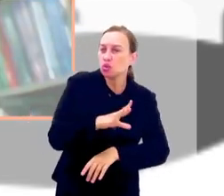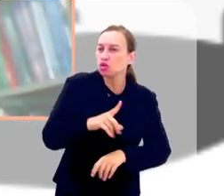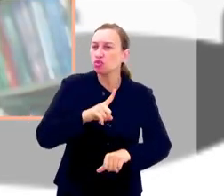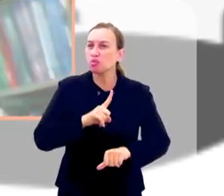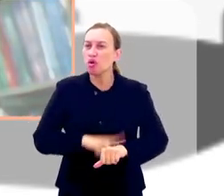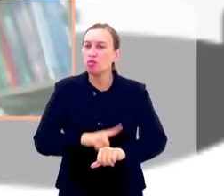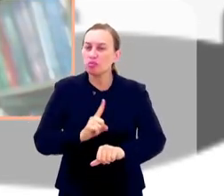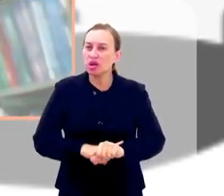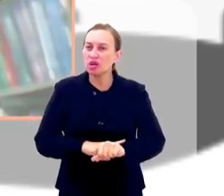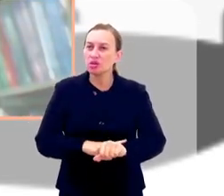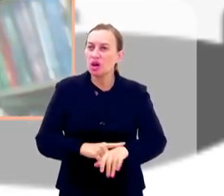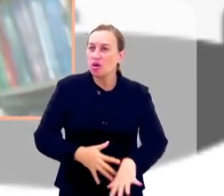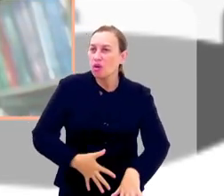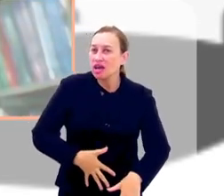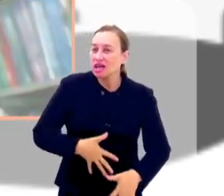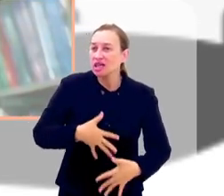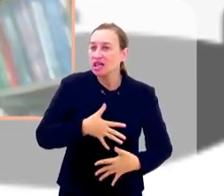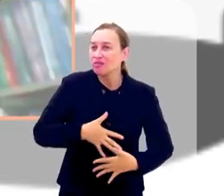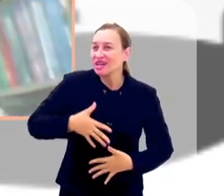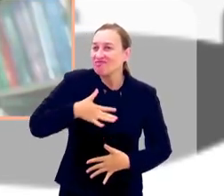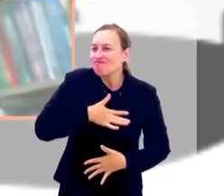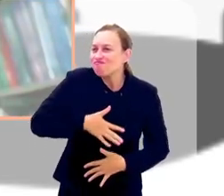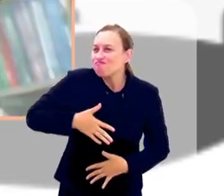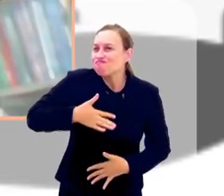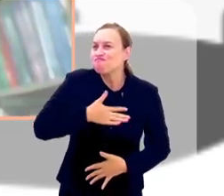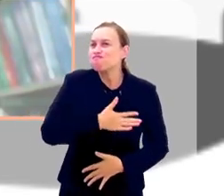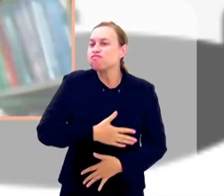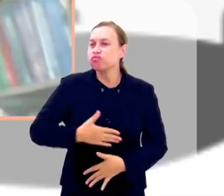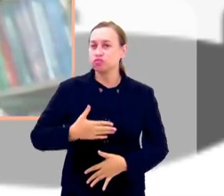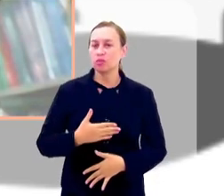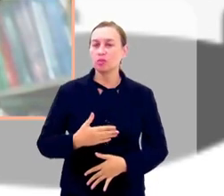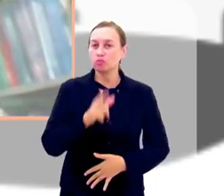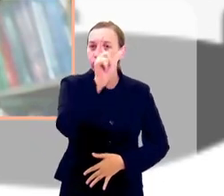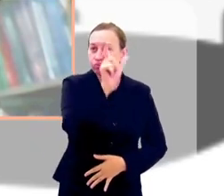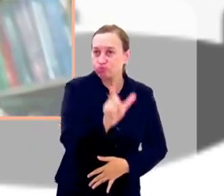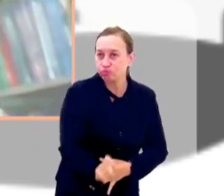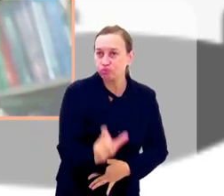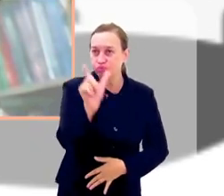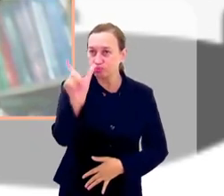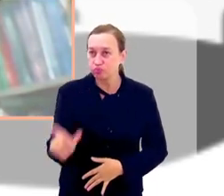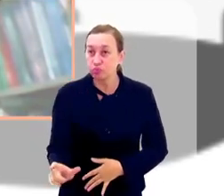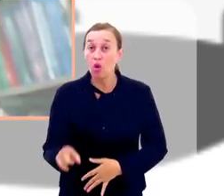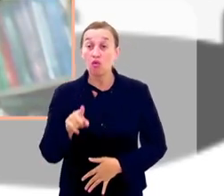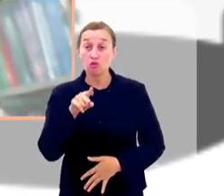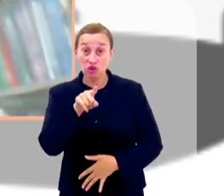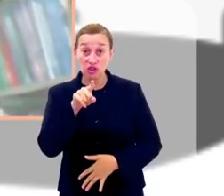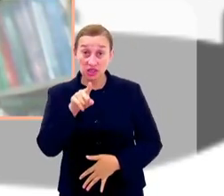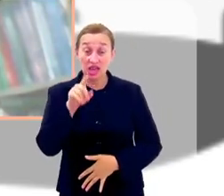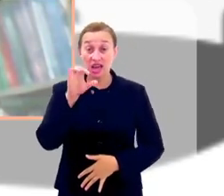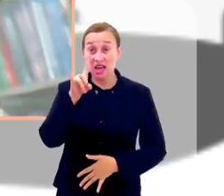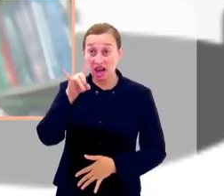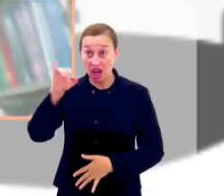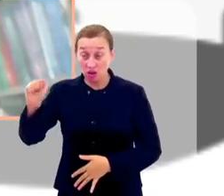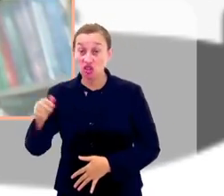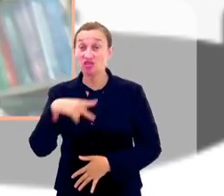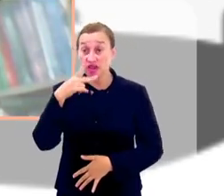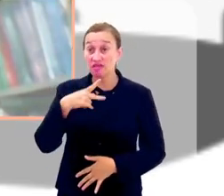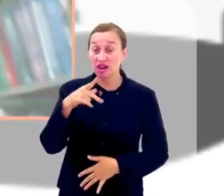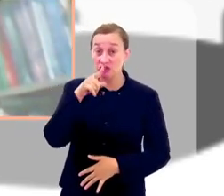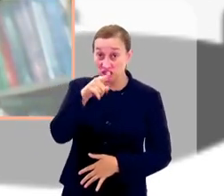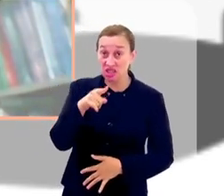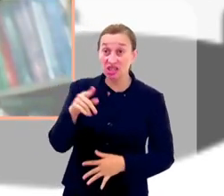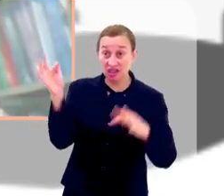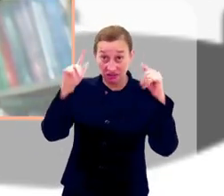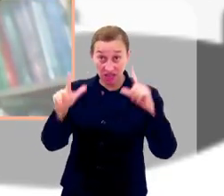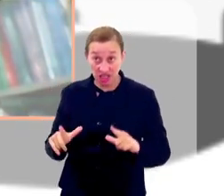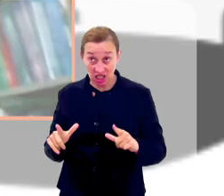linha, ela é uma sensação. Ela é uma sensação do indivíduo. Você, Cláudia, é que vai dizer se hoje você